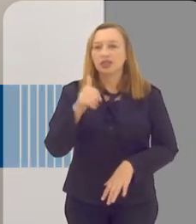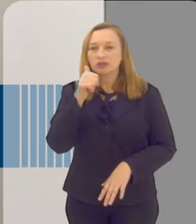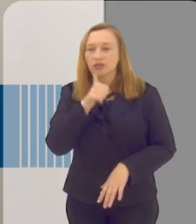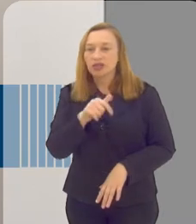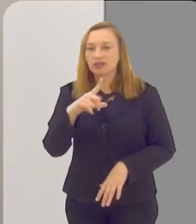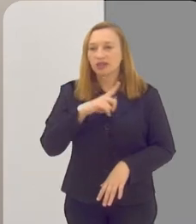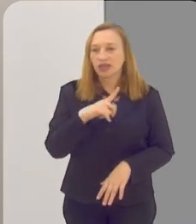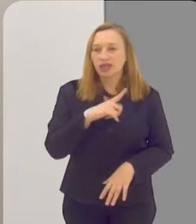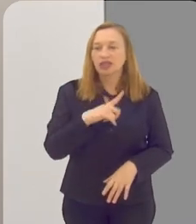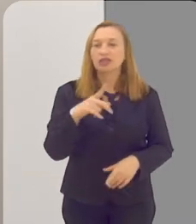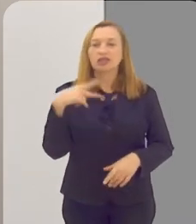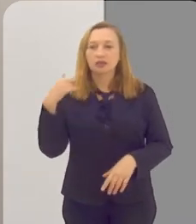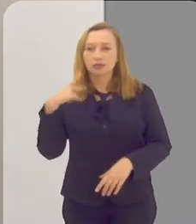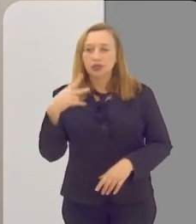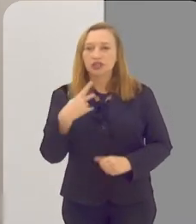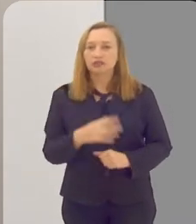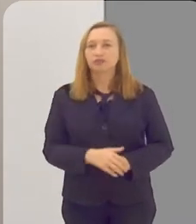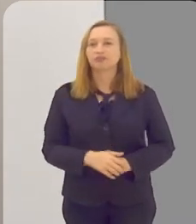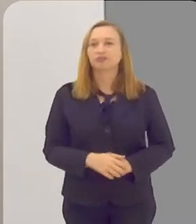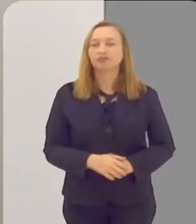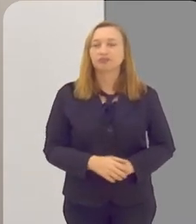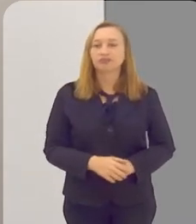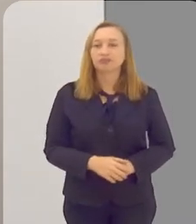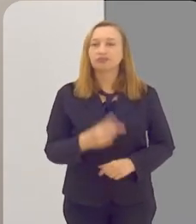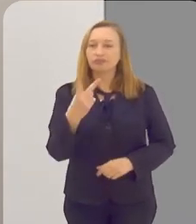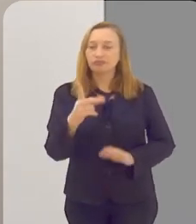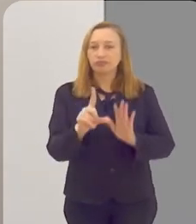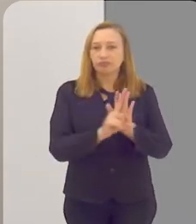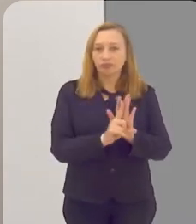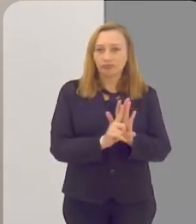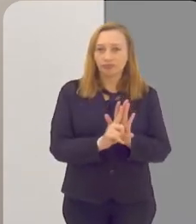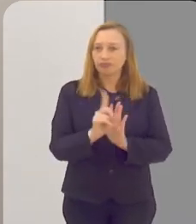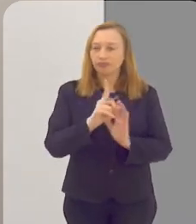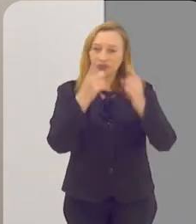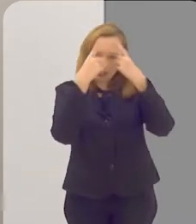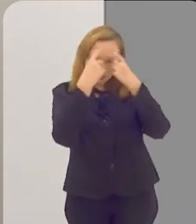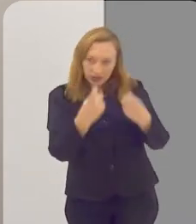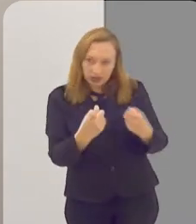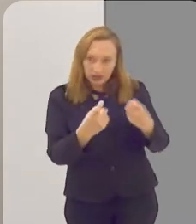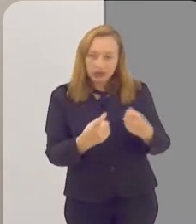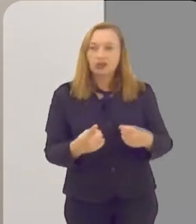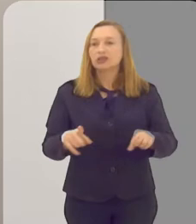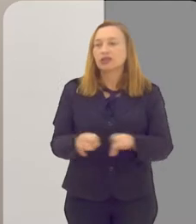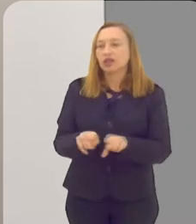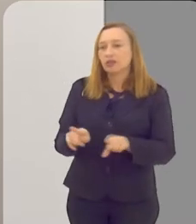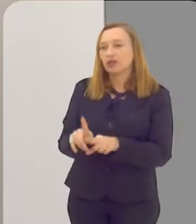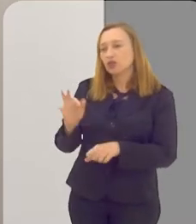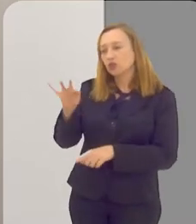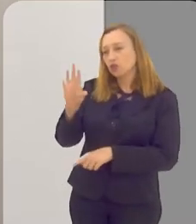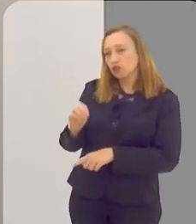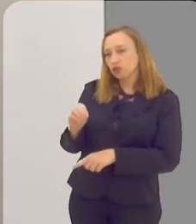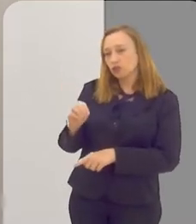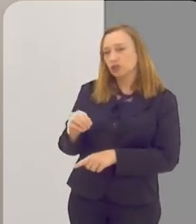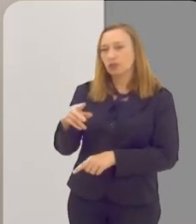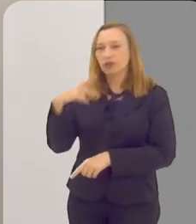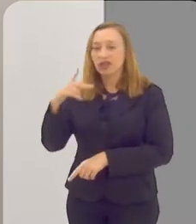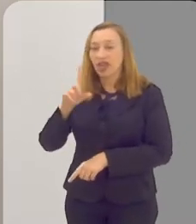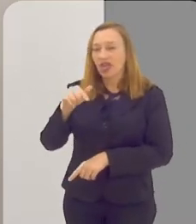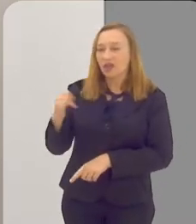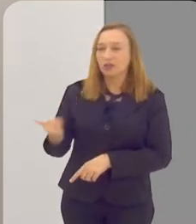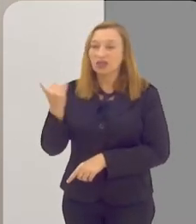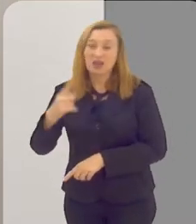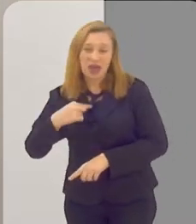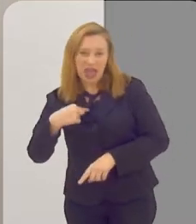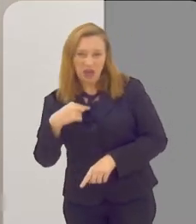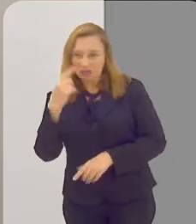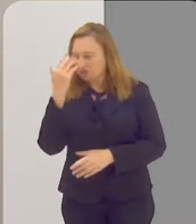mais mulheres na política. Essas duas leis aí, da não violência e do fundo partidário, elas são importantíssimas,